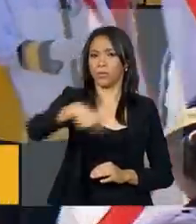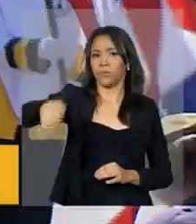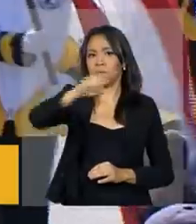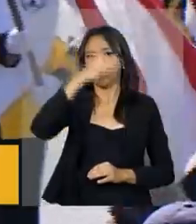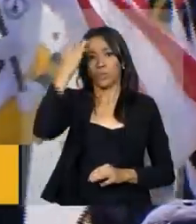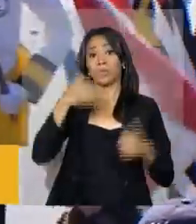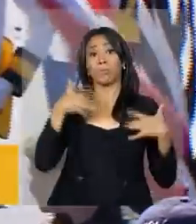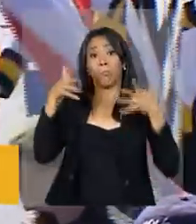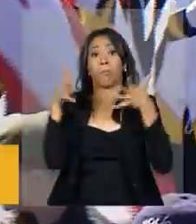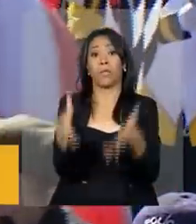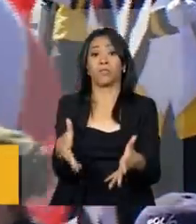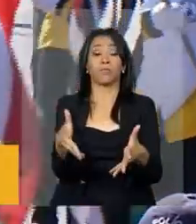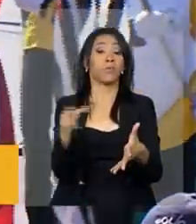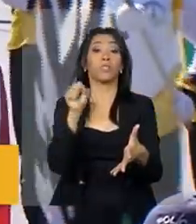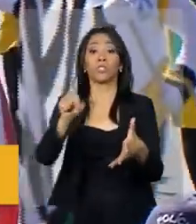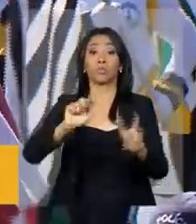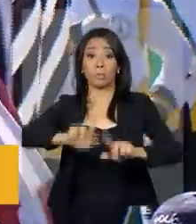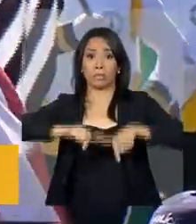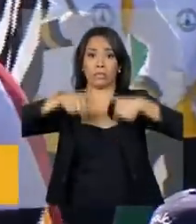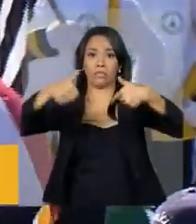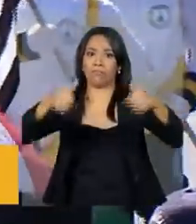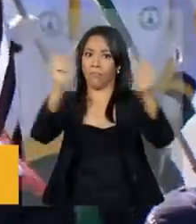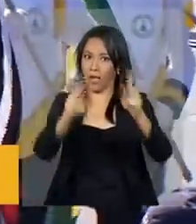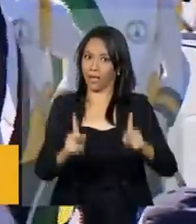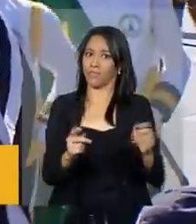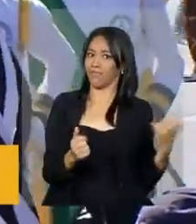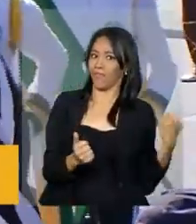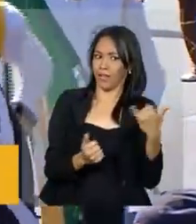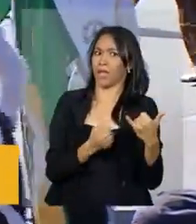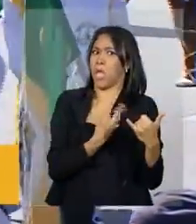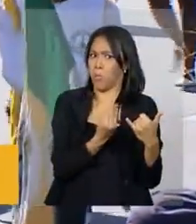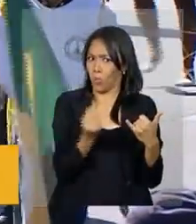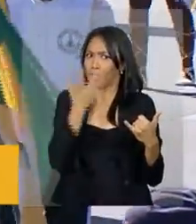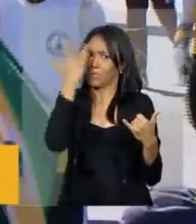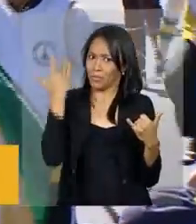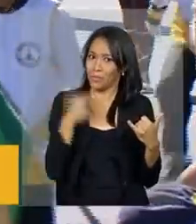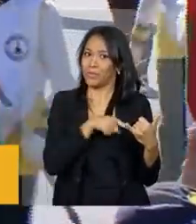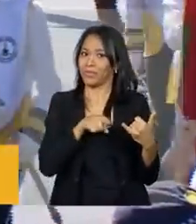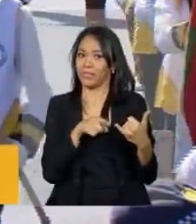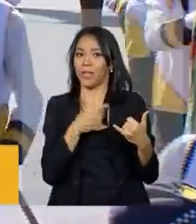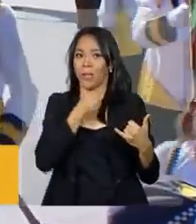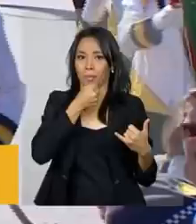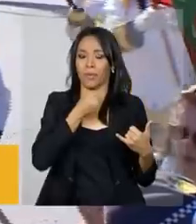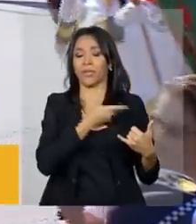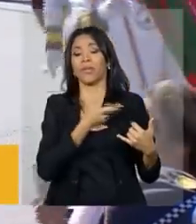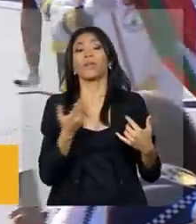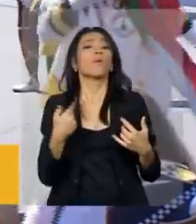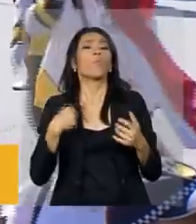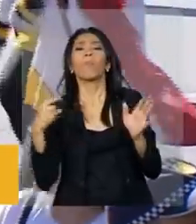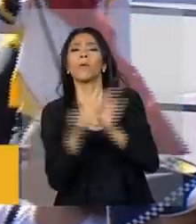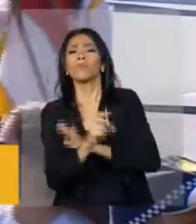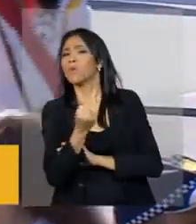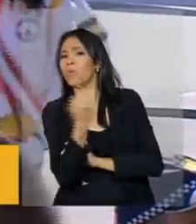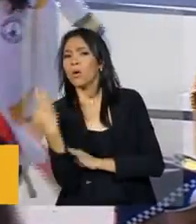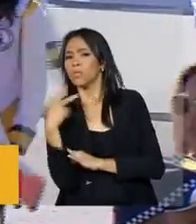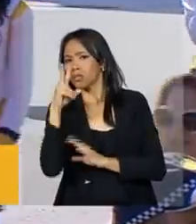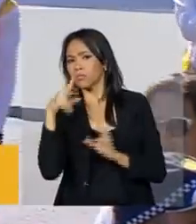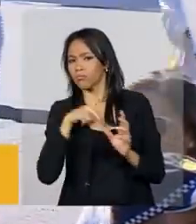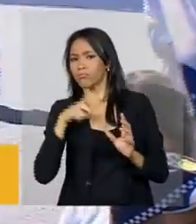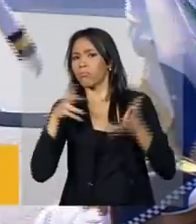participantes de Forças de Paz. Né? É muita gente. Em todo o Brasil, né? Quantas Forças de Paz o Brasil já participou?